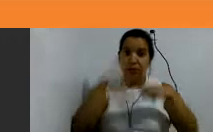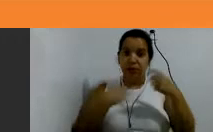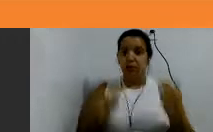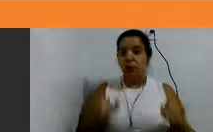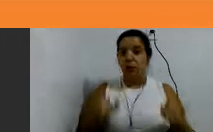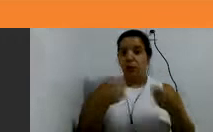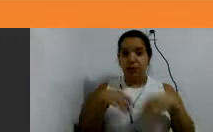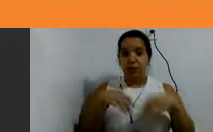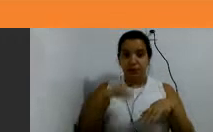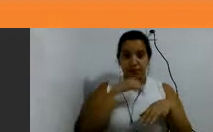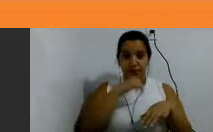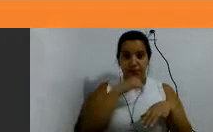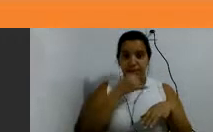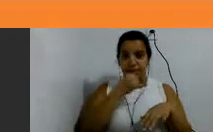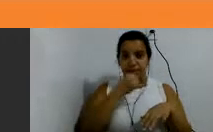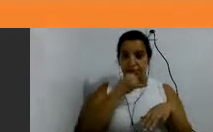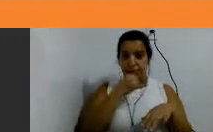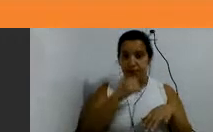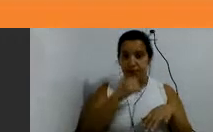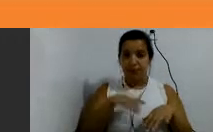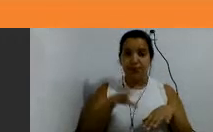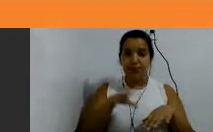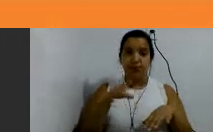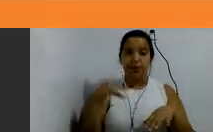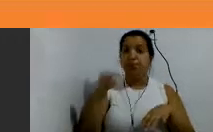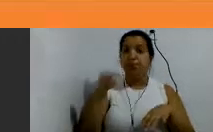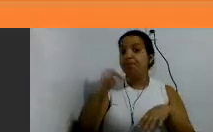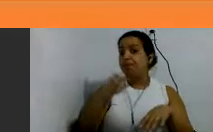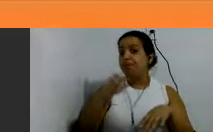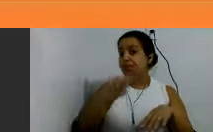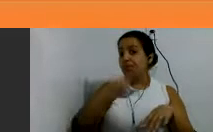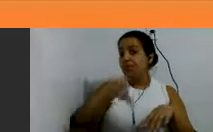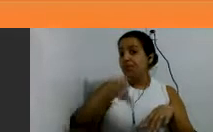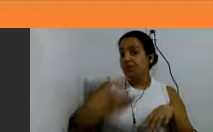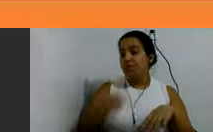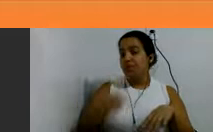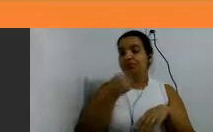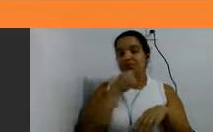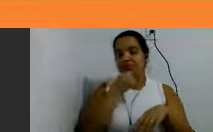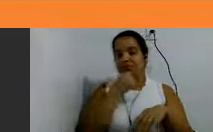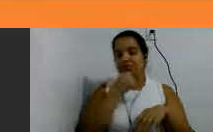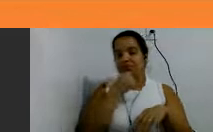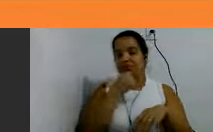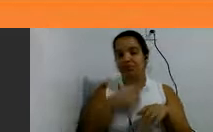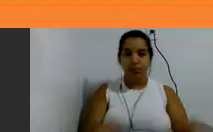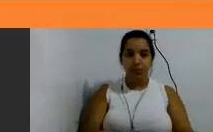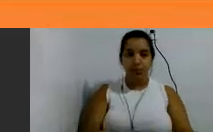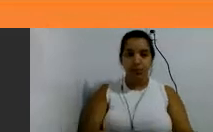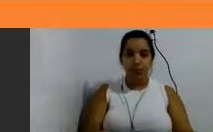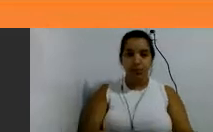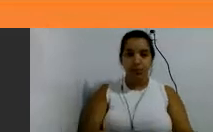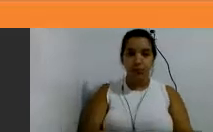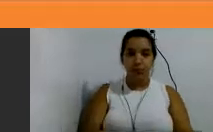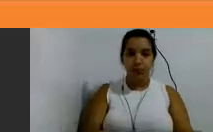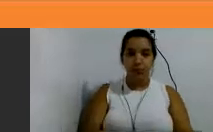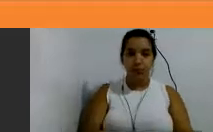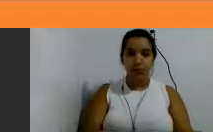filo apicomplexa, então o exemplo aqui é a malária. Na malária a gente tem a presença de macrogametas